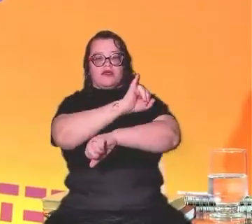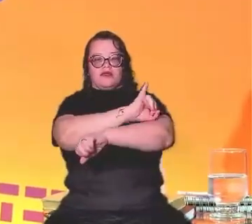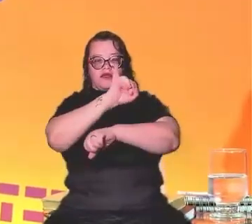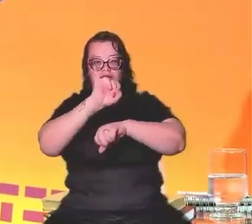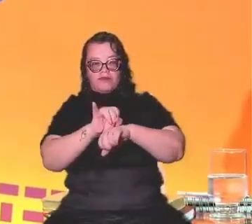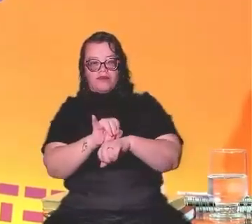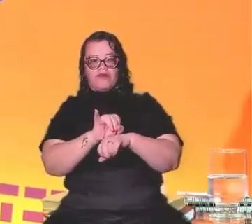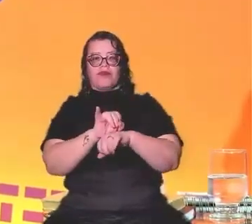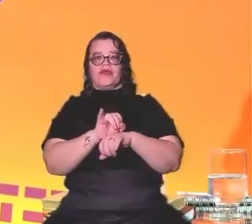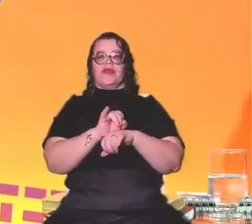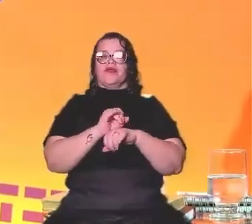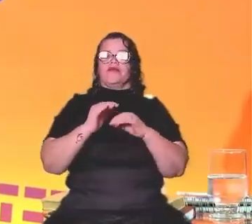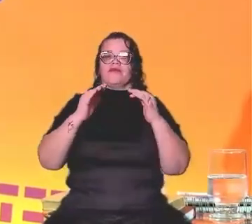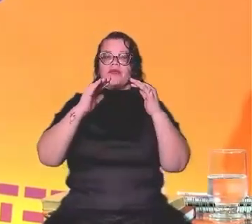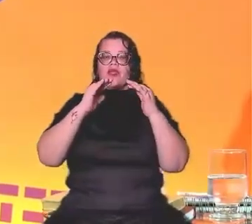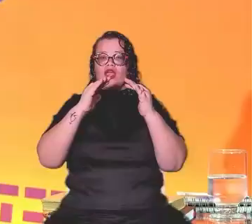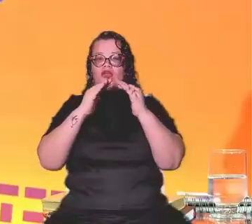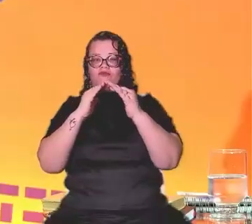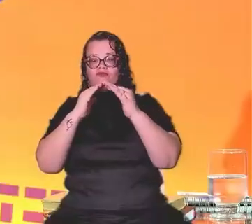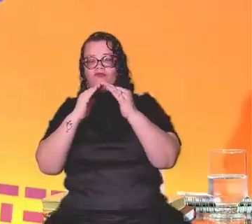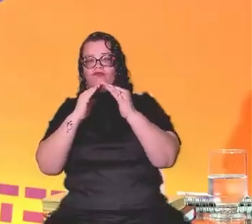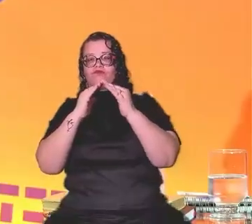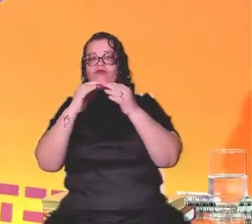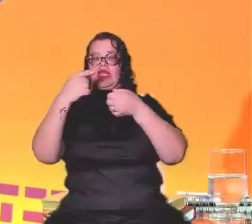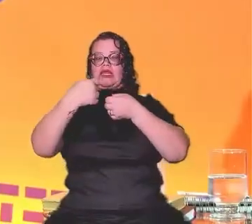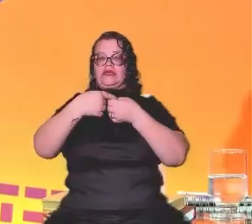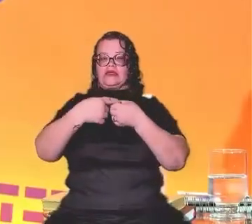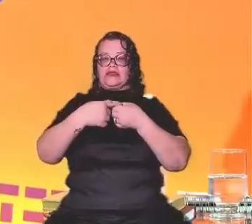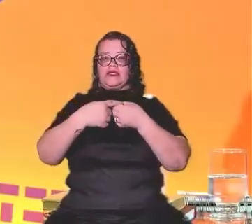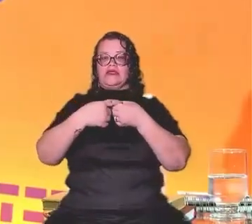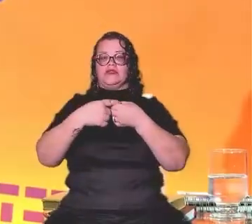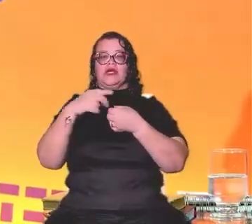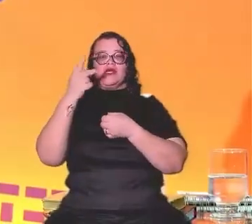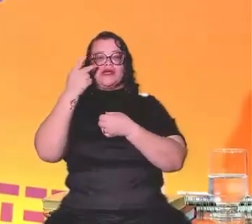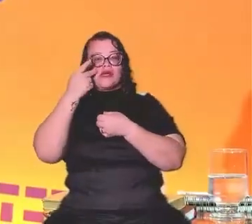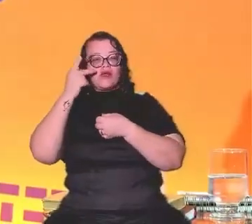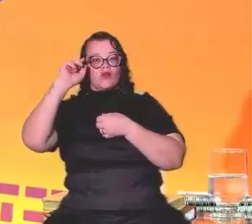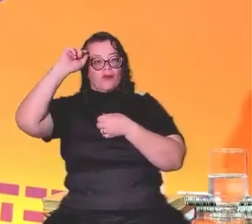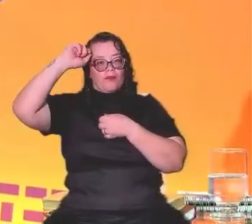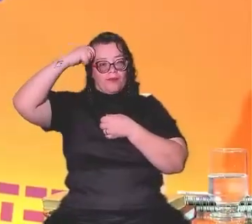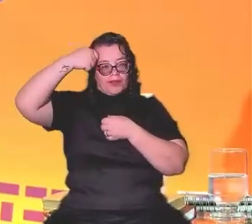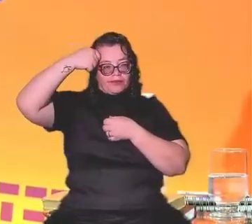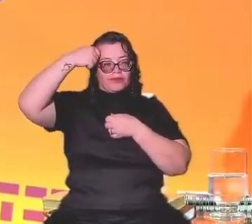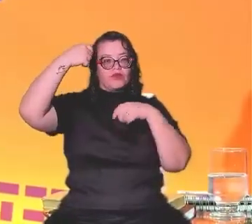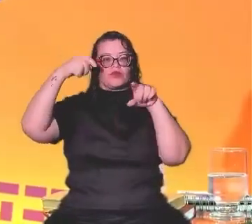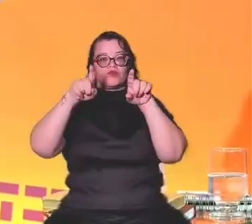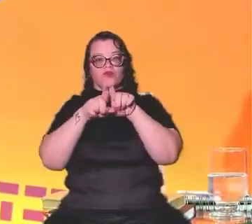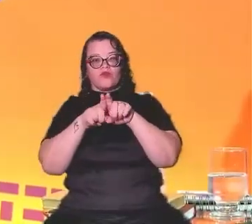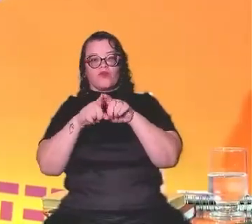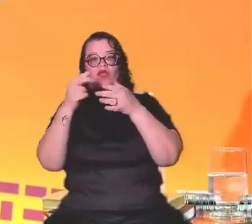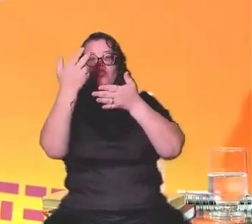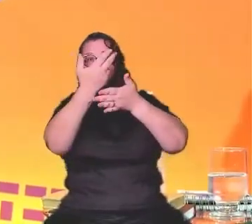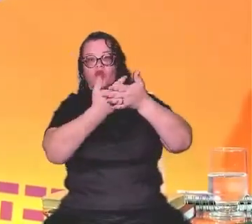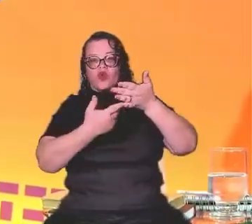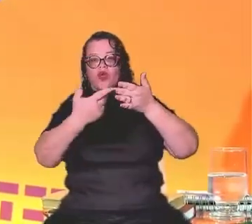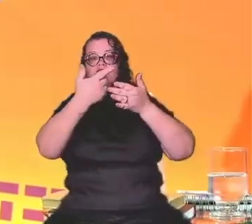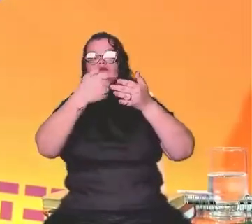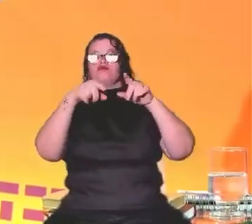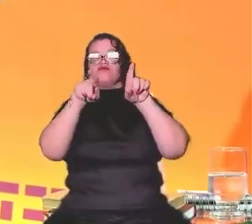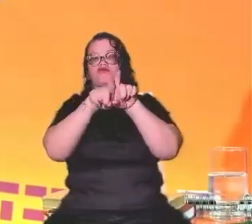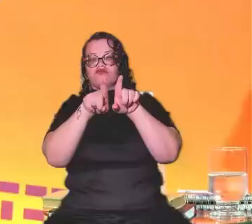Preto, né? Fiz música, mas sou também arte educador, trabalho com a educação e com